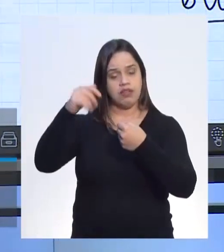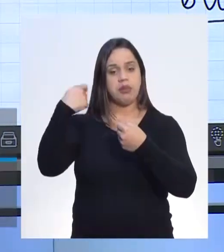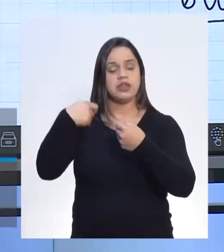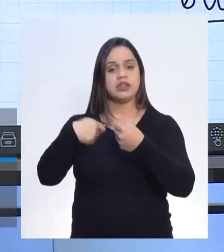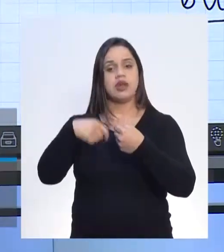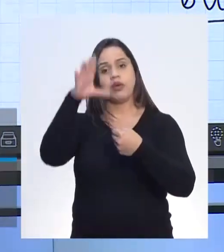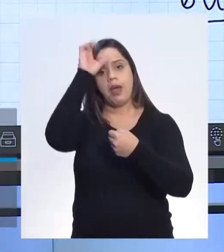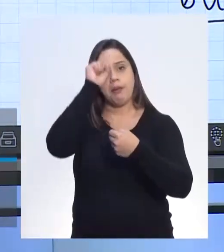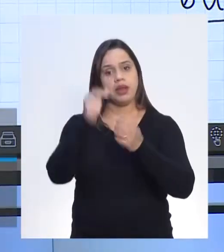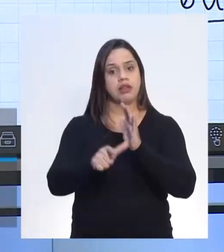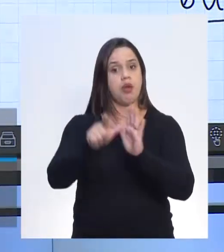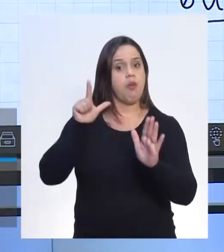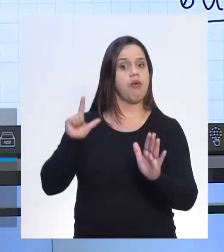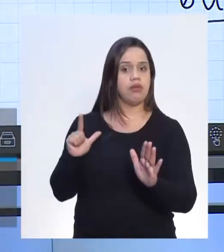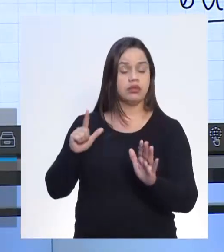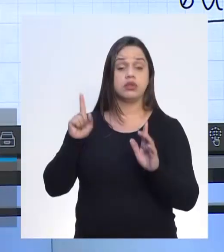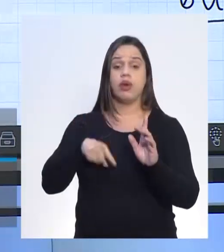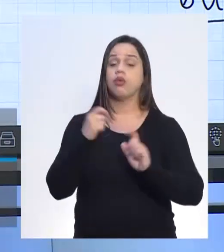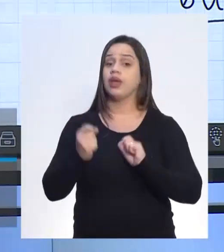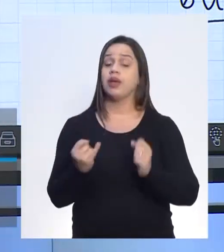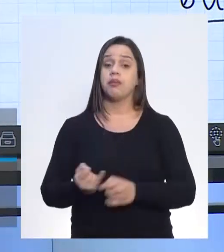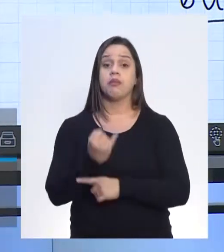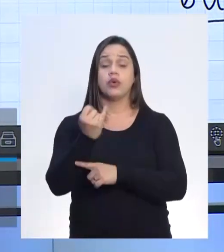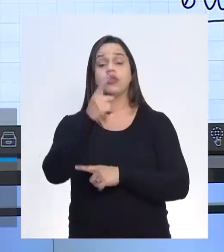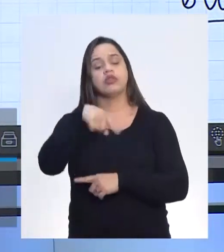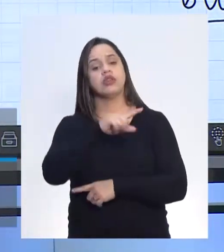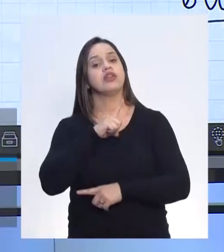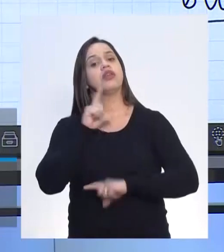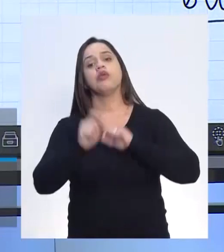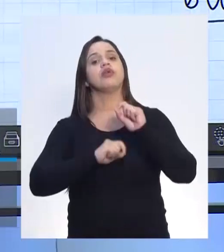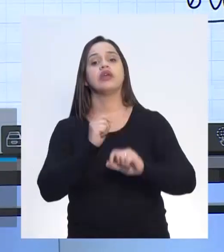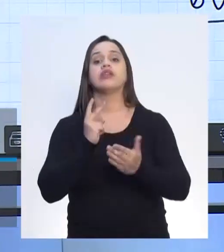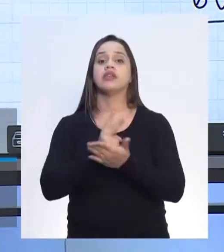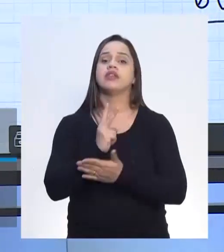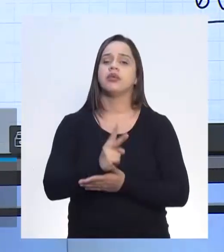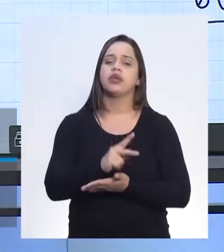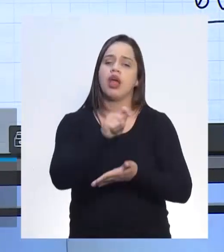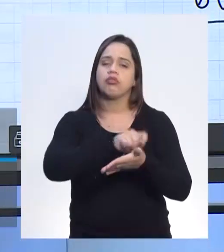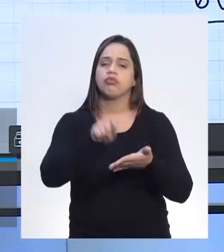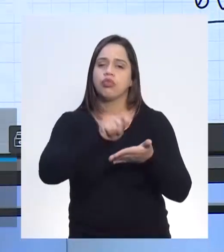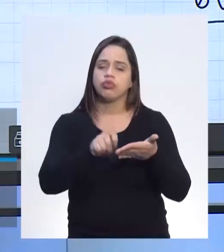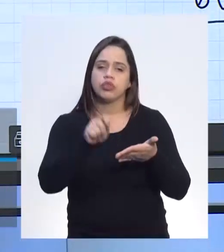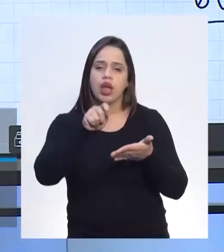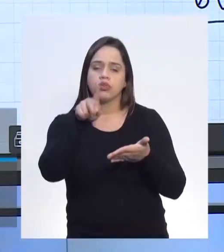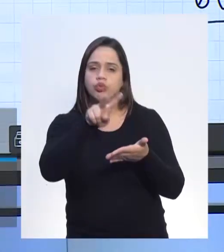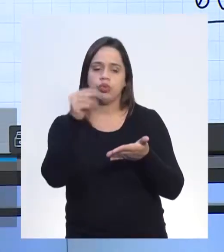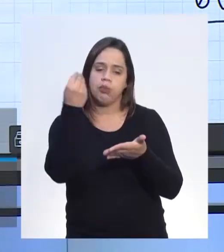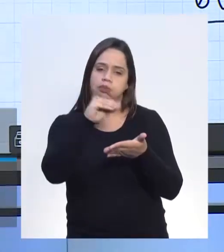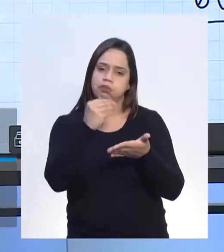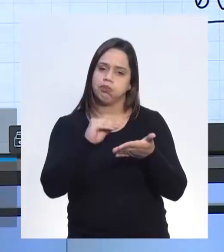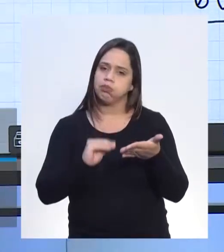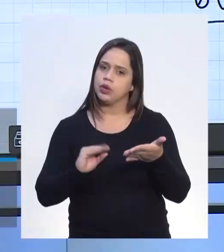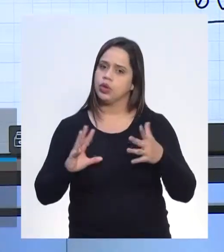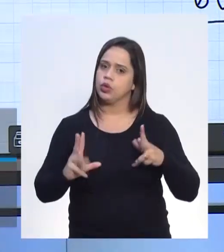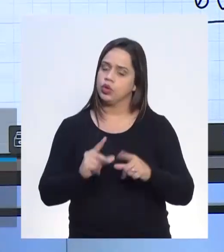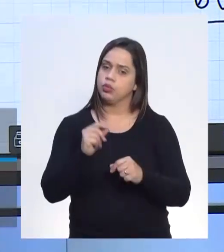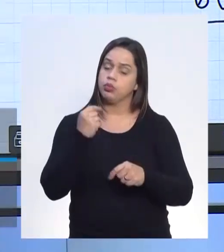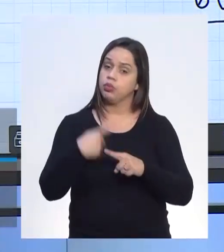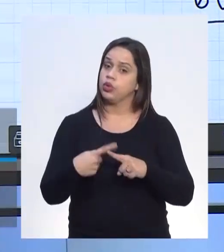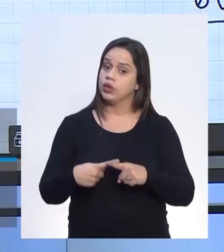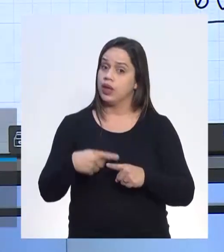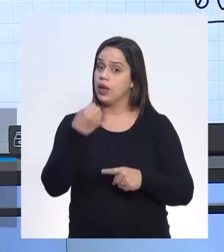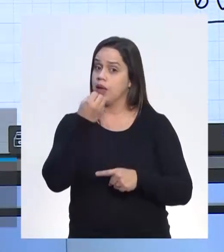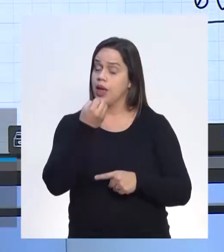anteriores. Então, é extremamente importante, né, você sempre ter as anotações ali no seu caderno, e elas são um